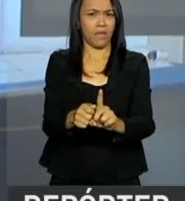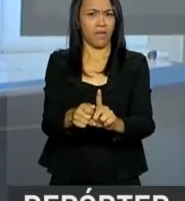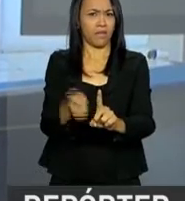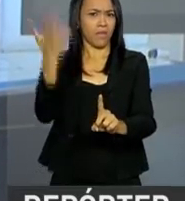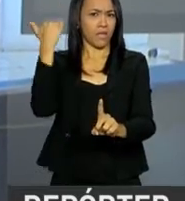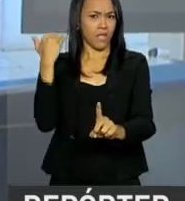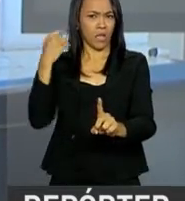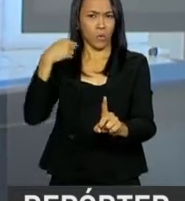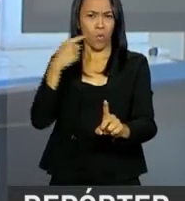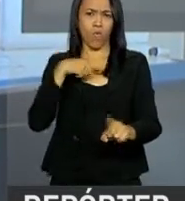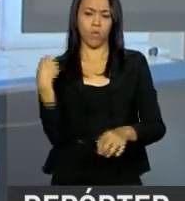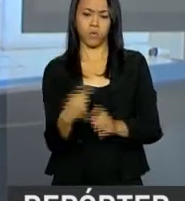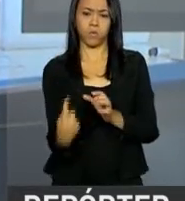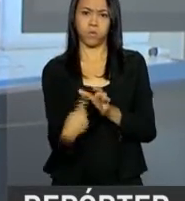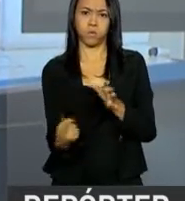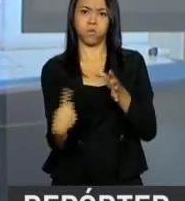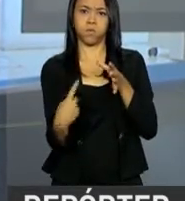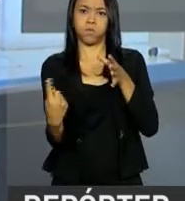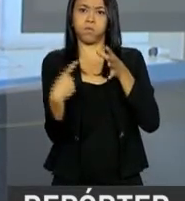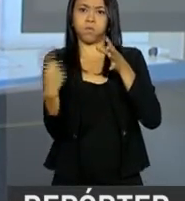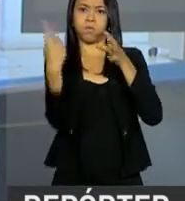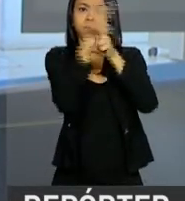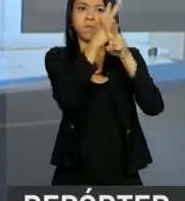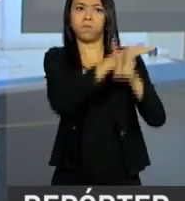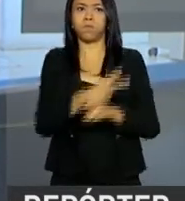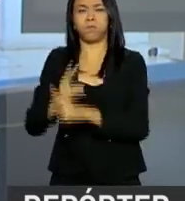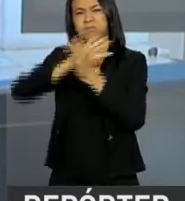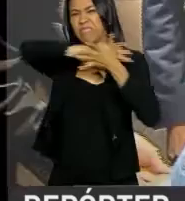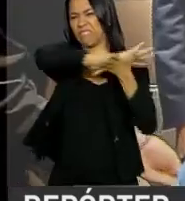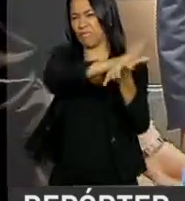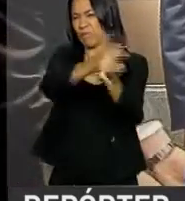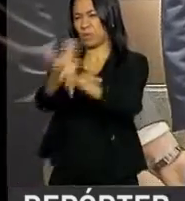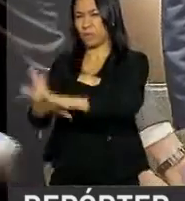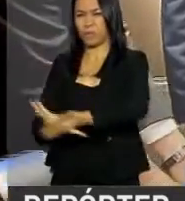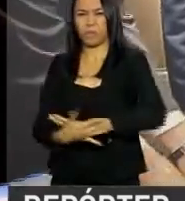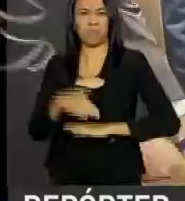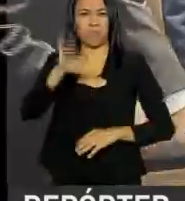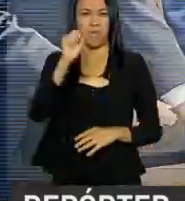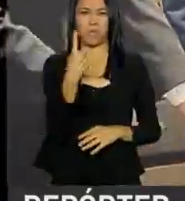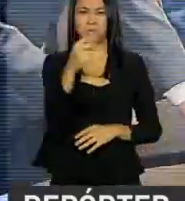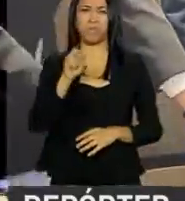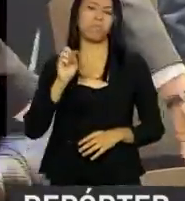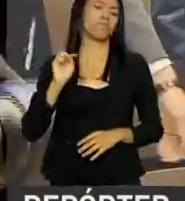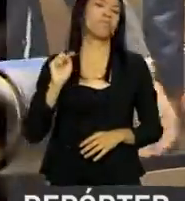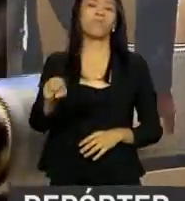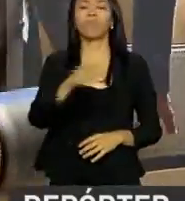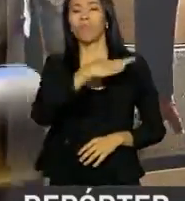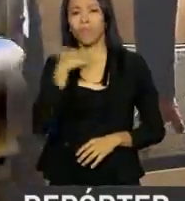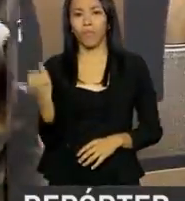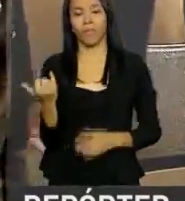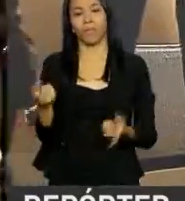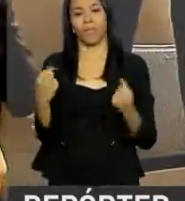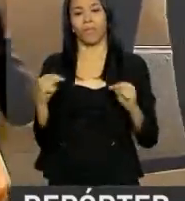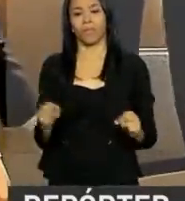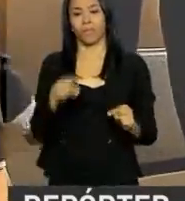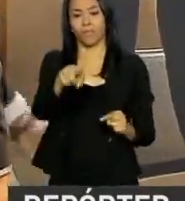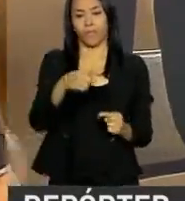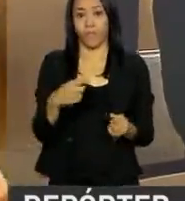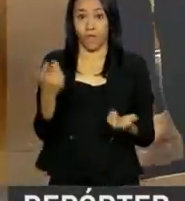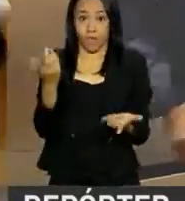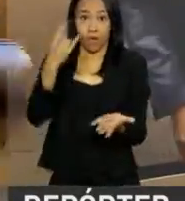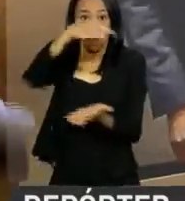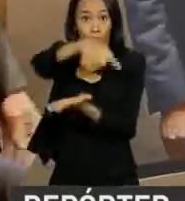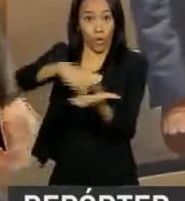e deixou mais de mil mortos na região o acordo assinado entre os governos do brasil